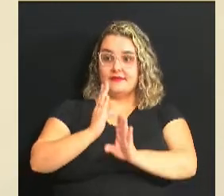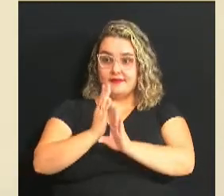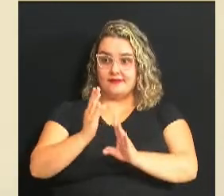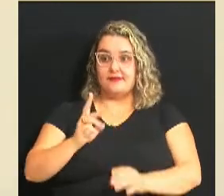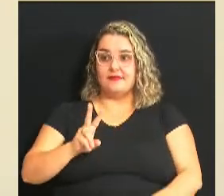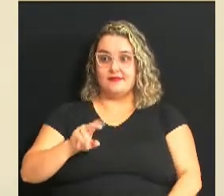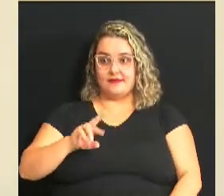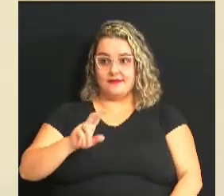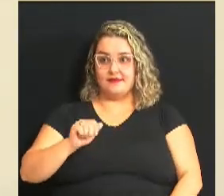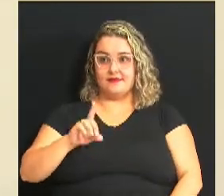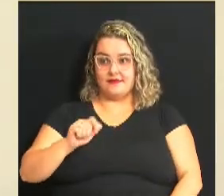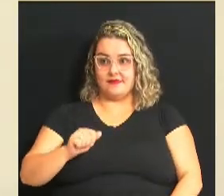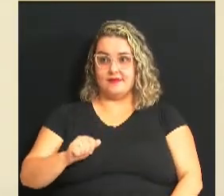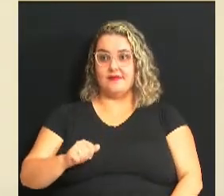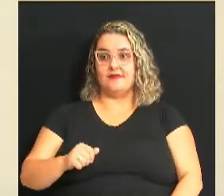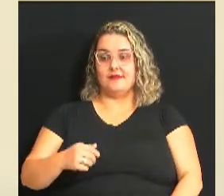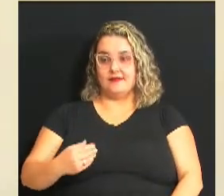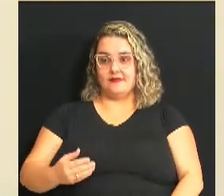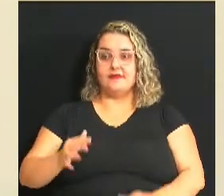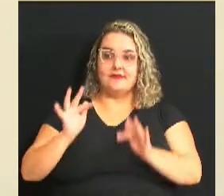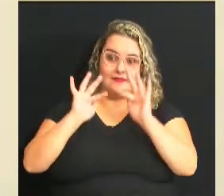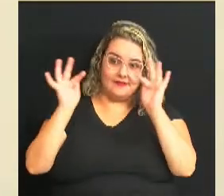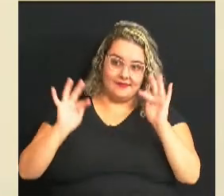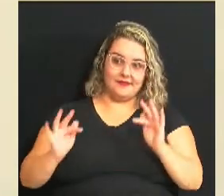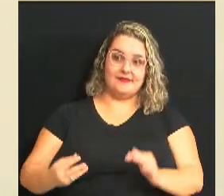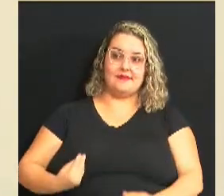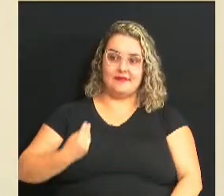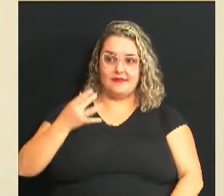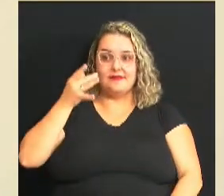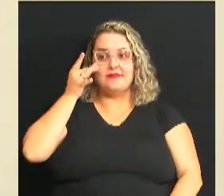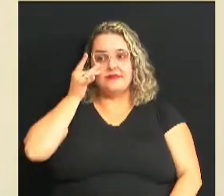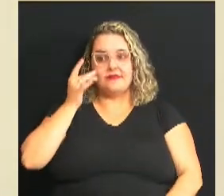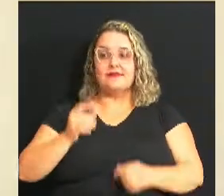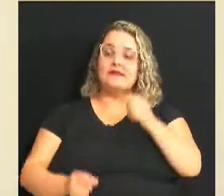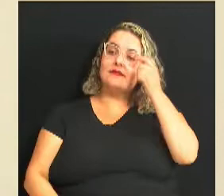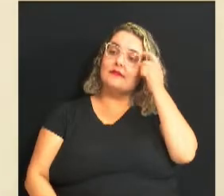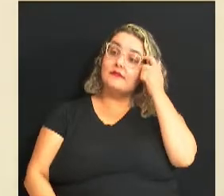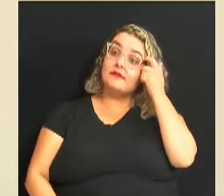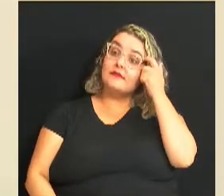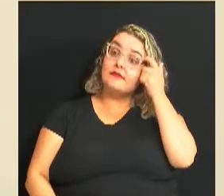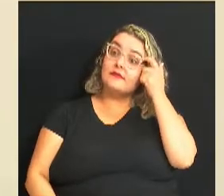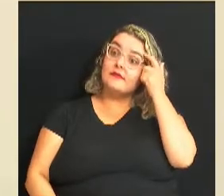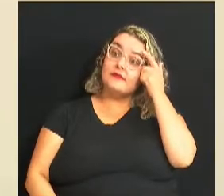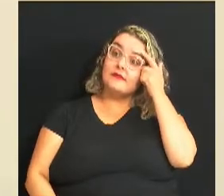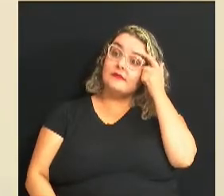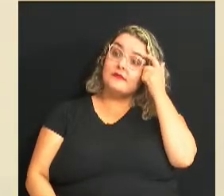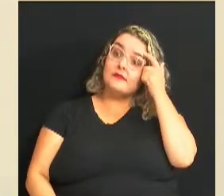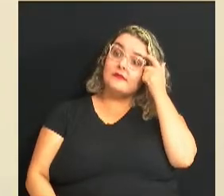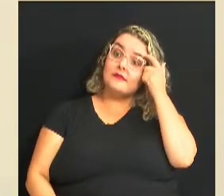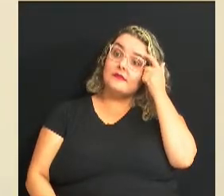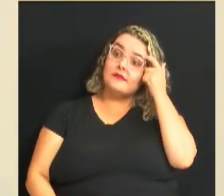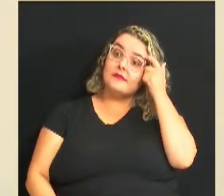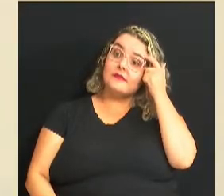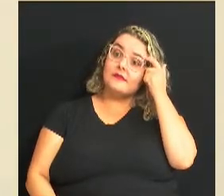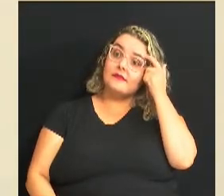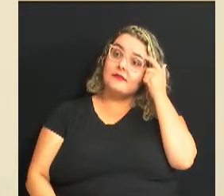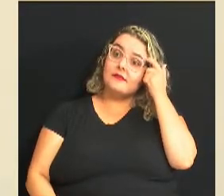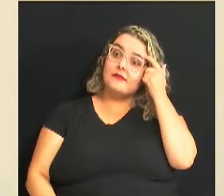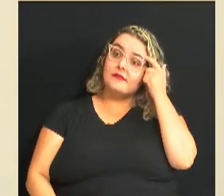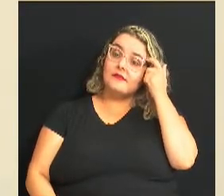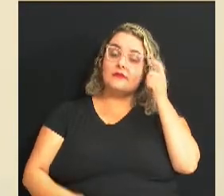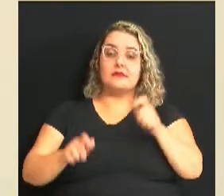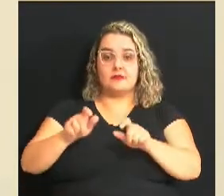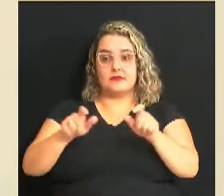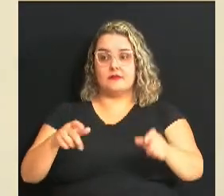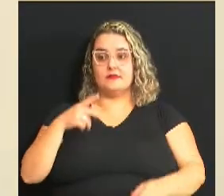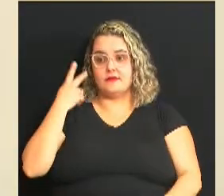ficou muito feliz com o prestígio da presença, né, de muitas pessoas aqui, dos vereadores, mas acho que o que a